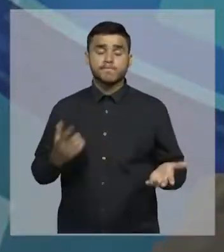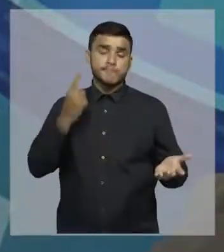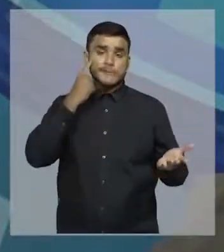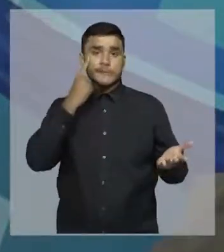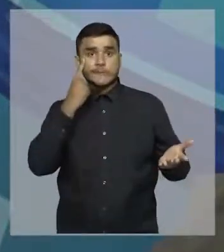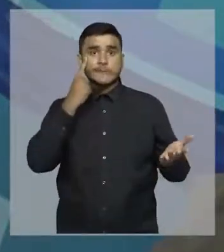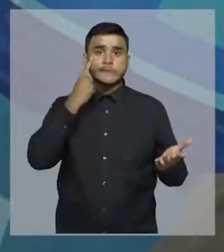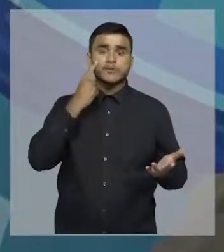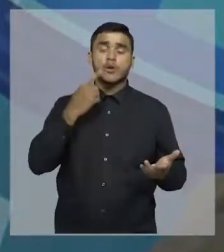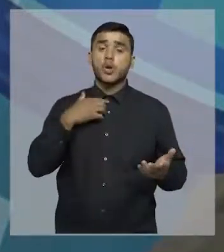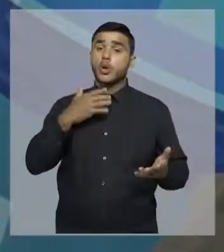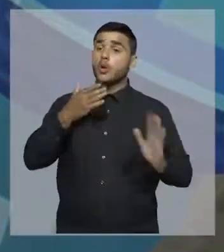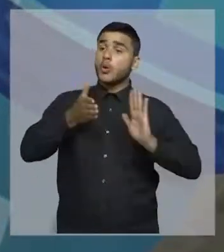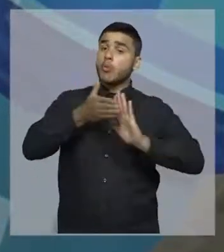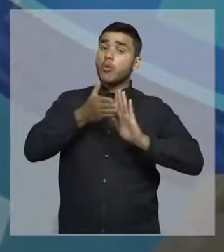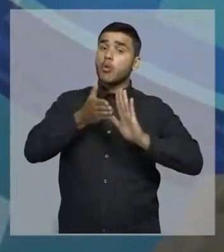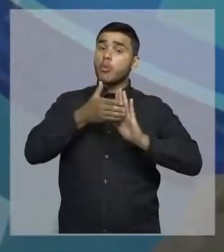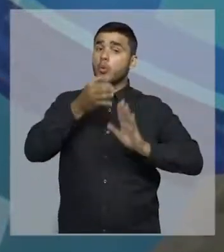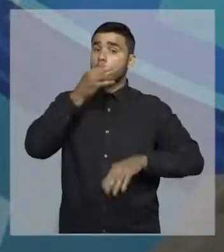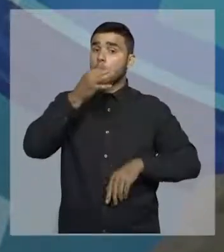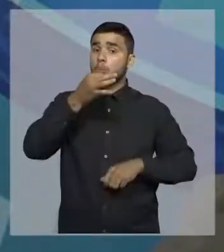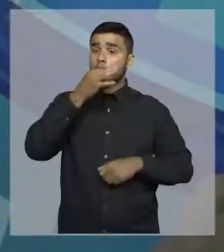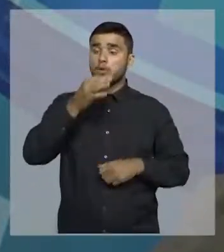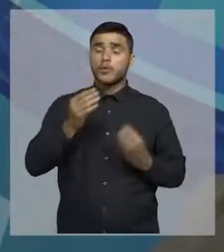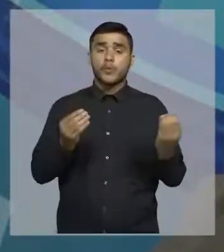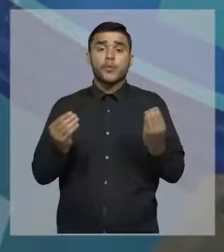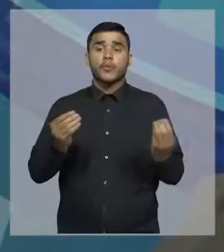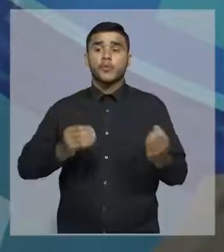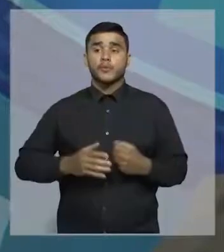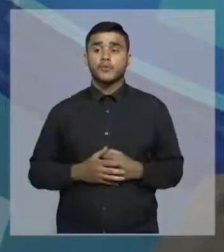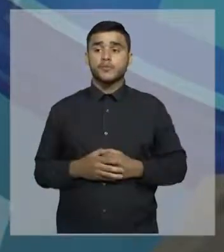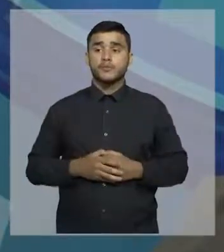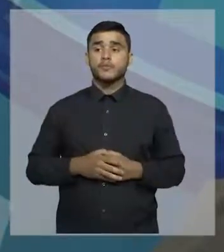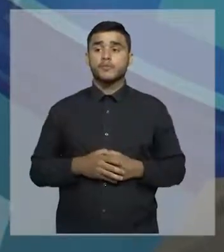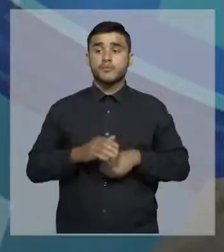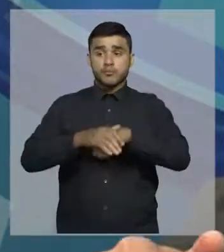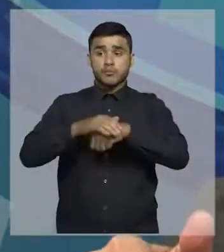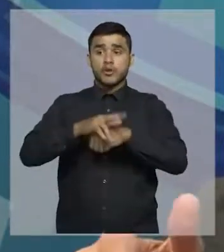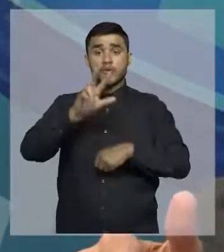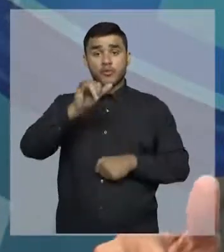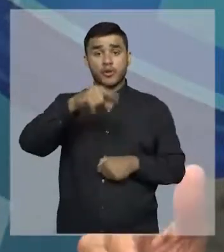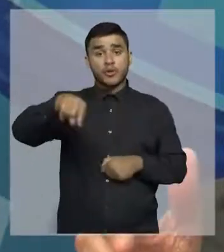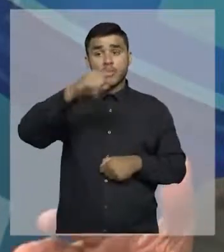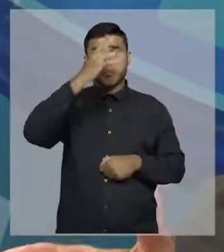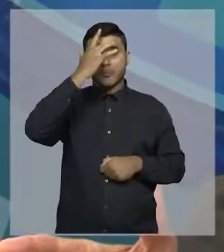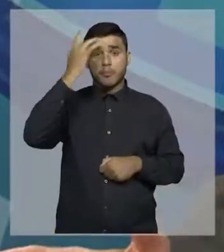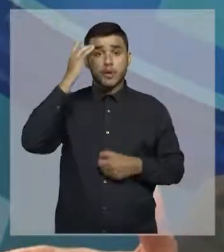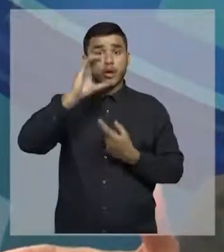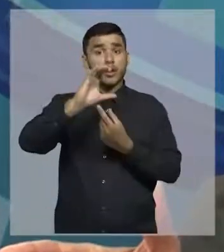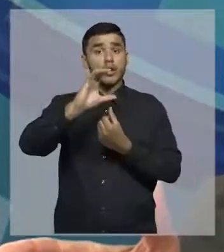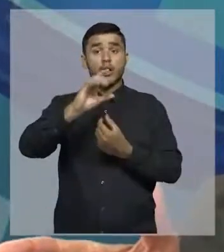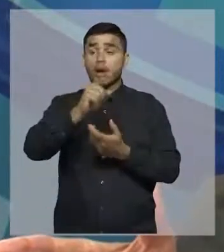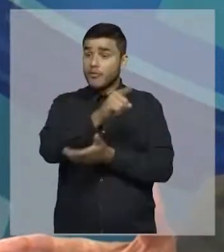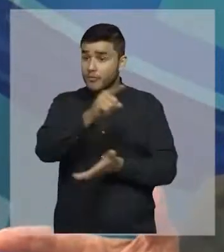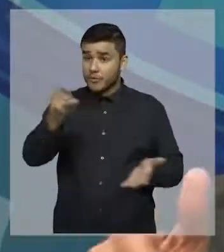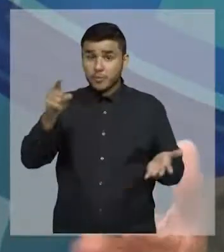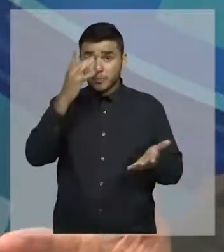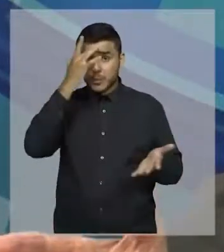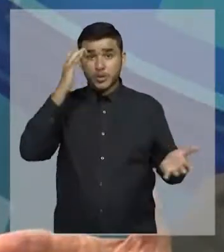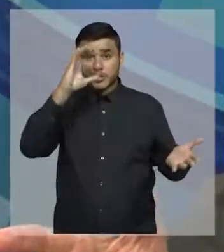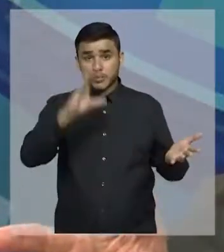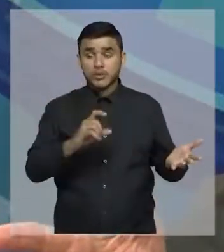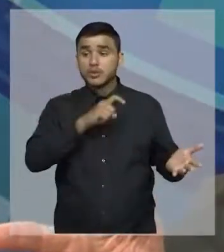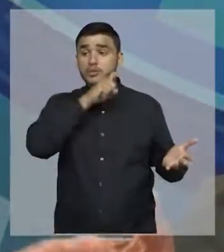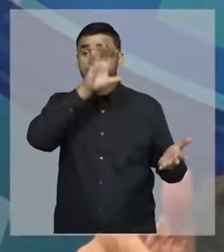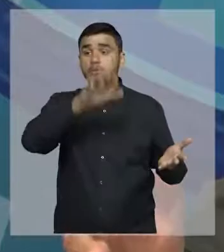um palpite, que a saída vai ser meter a mão no bolso do contribuinte, criando um imposto imediato, difícil